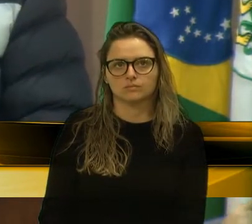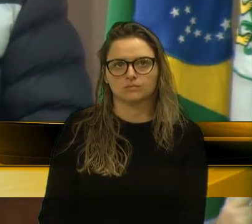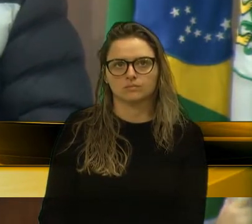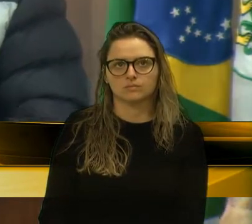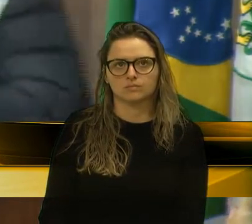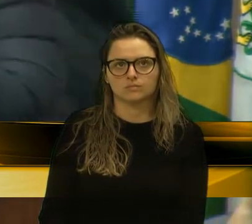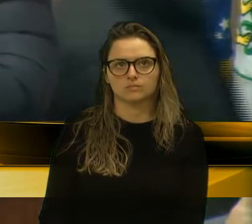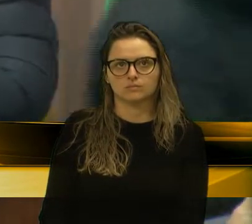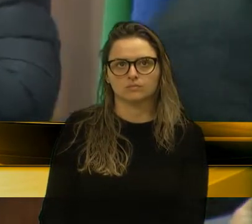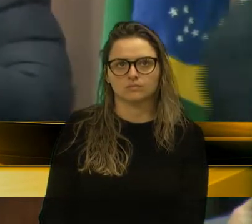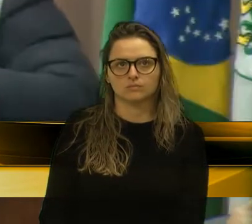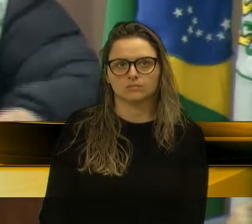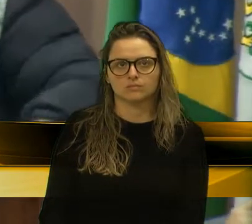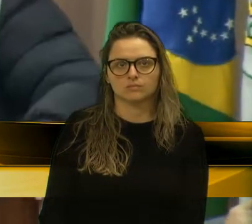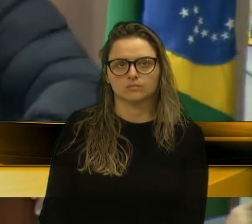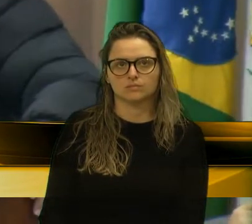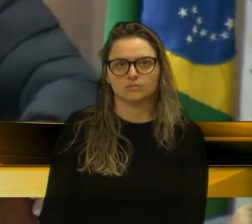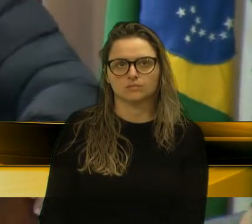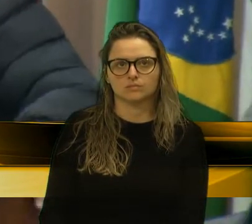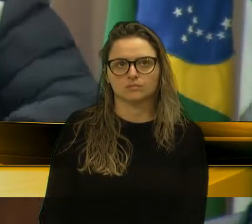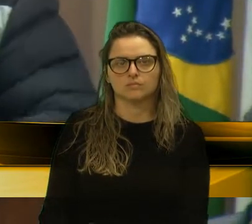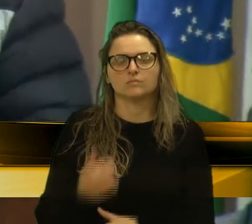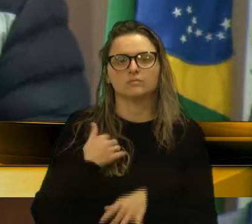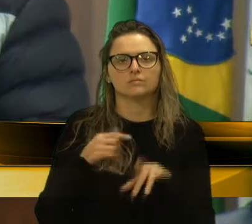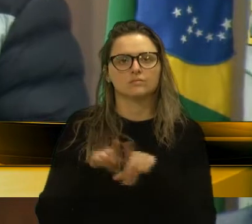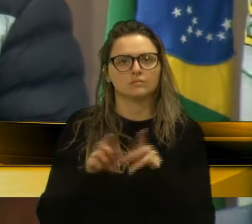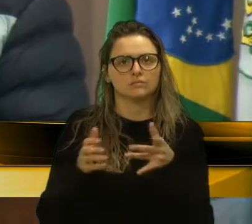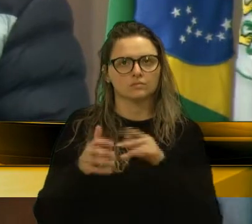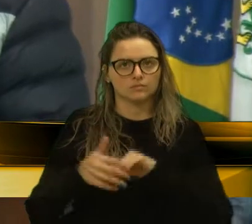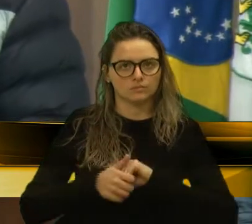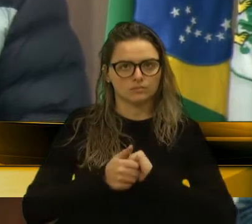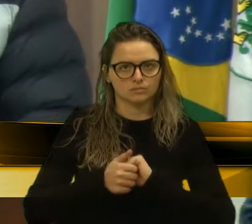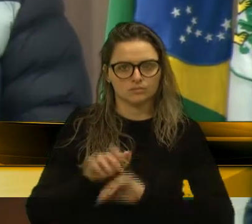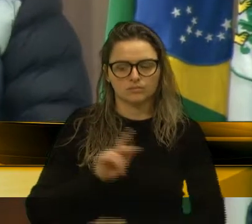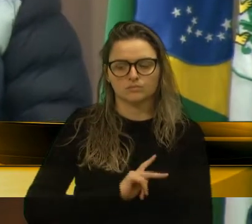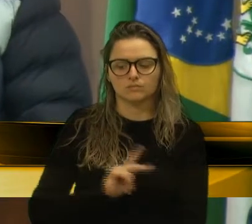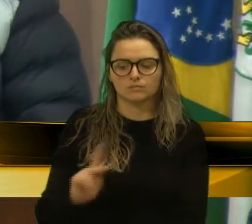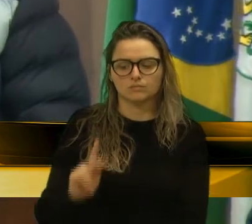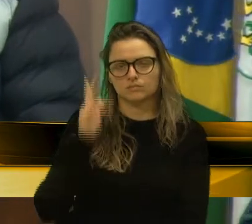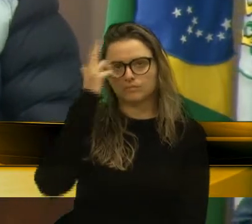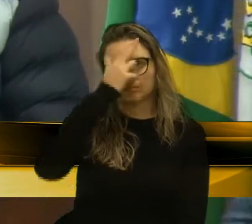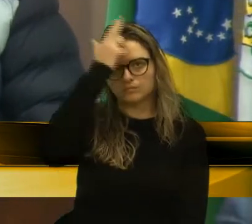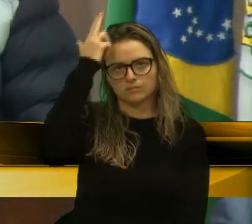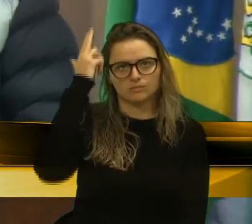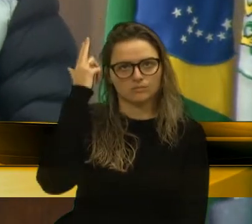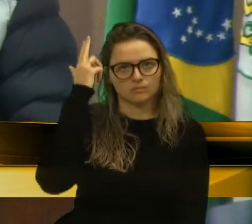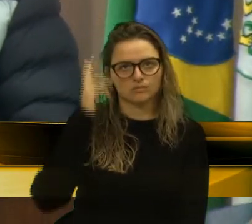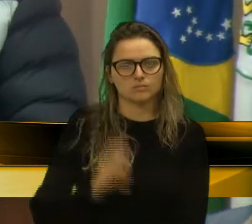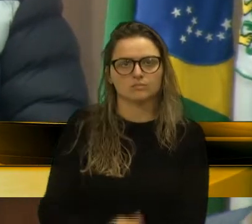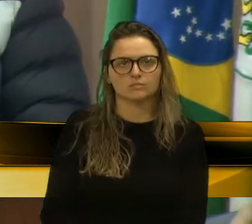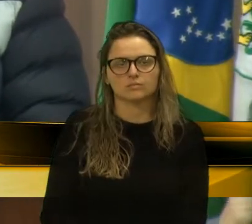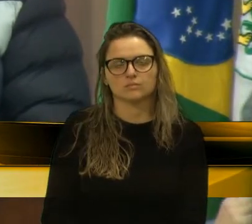quero fazer minha saudação ao presidente da casa.